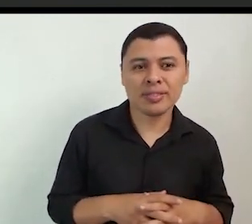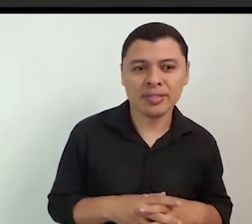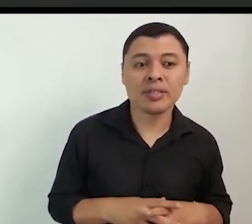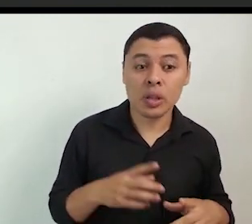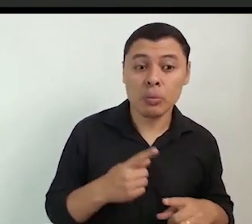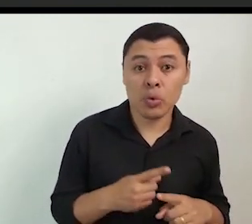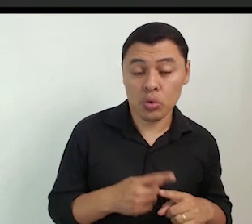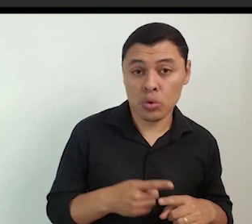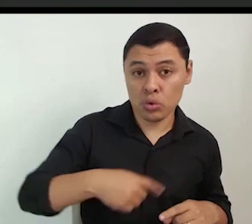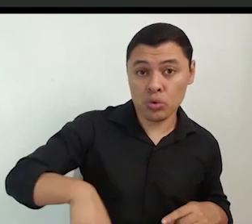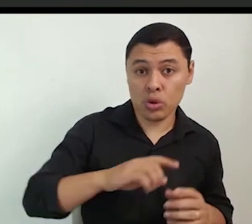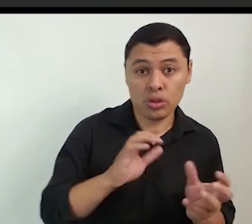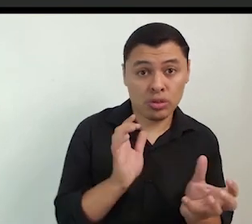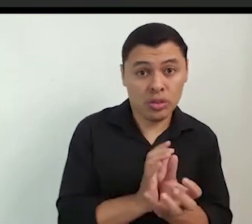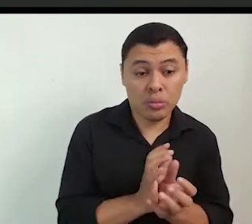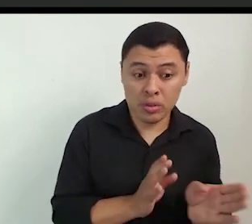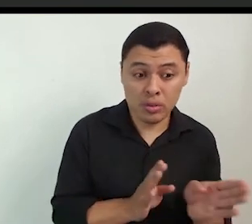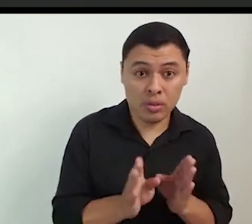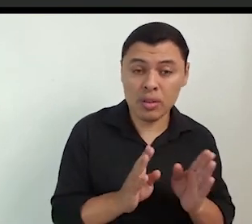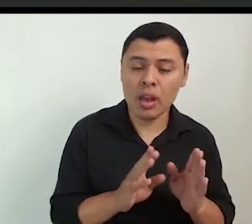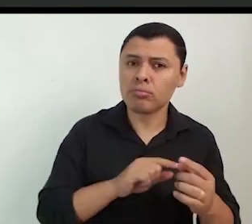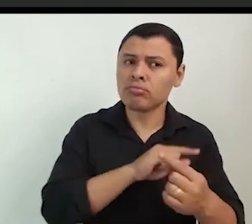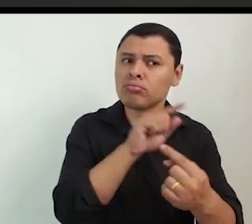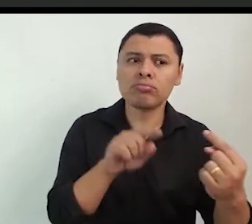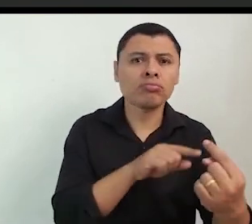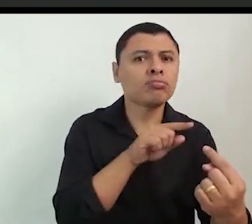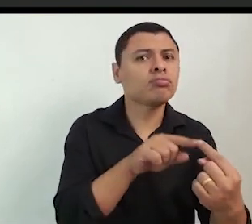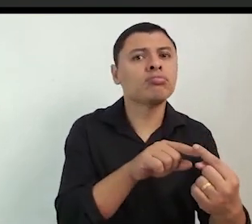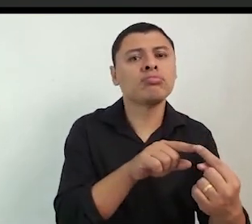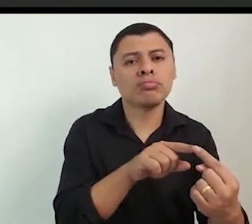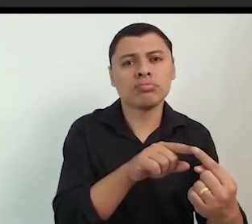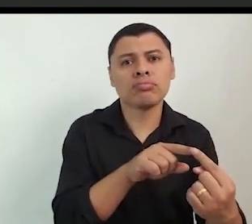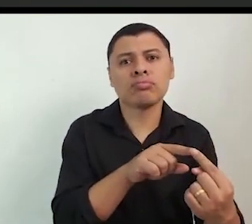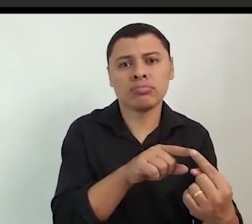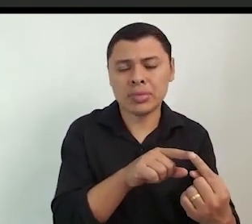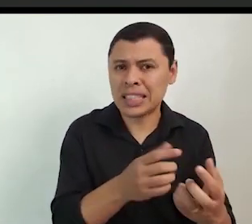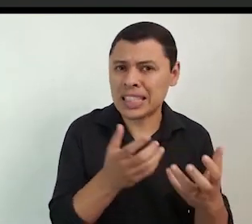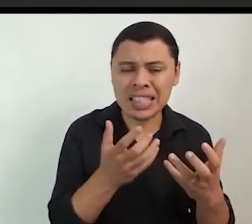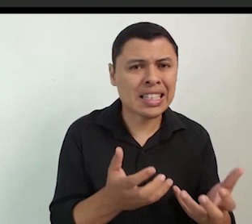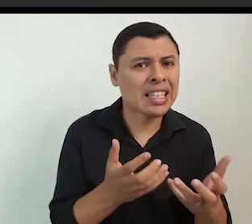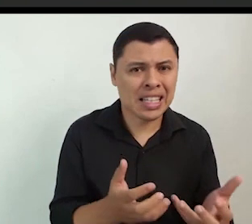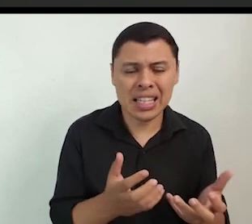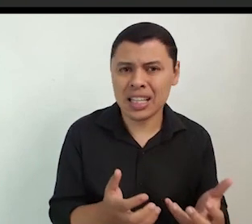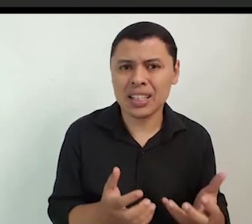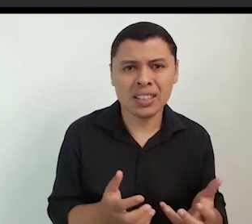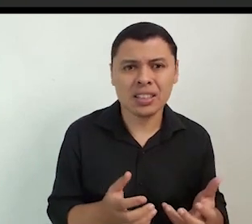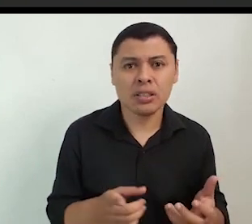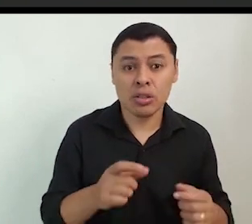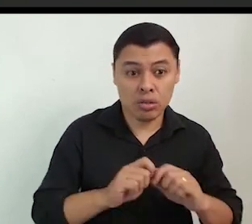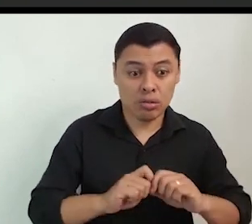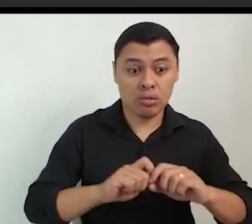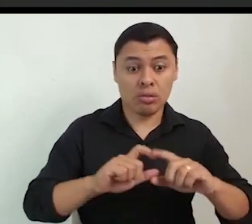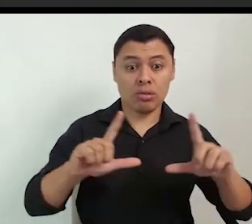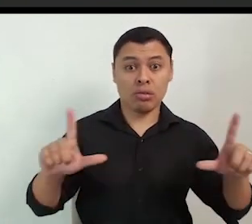no nosso time, é um propósito, é realmente uma missão. Quando a gente abre o nosso computador todo